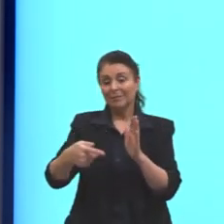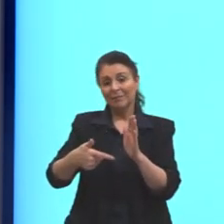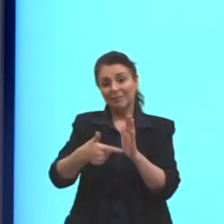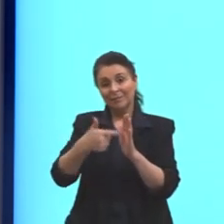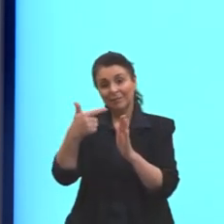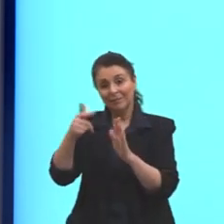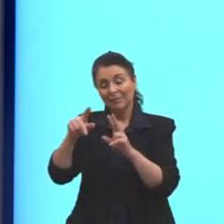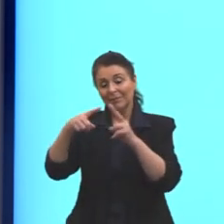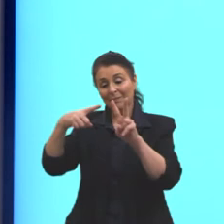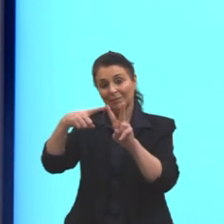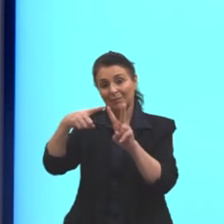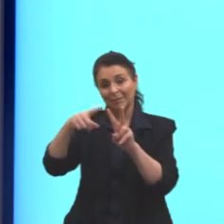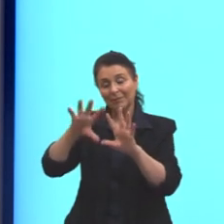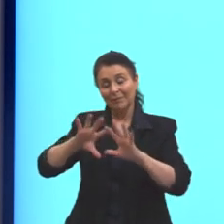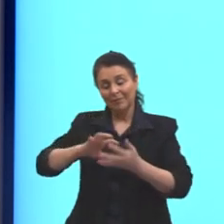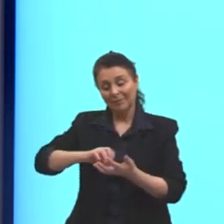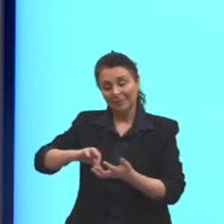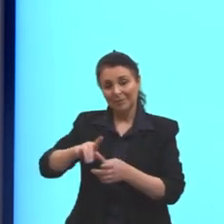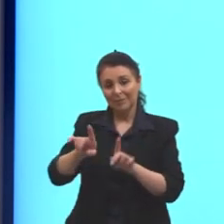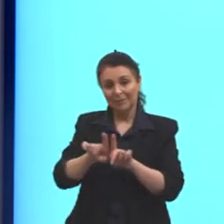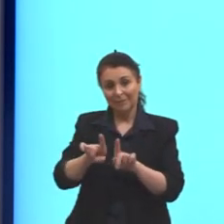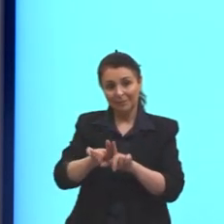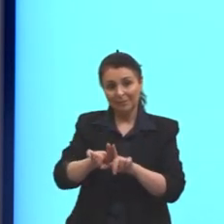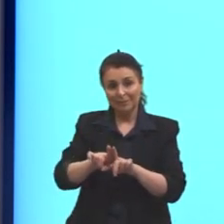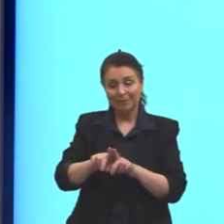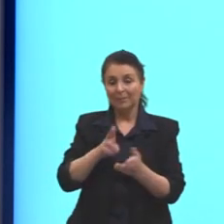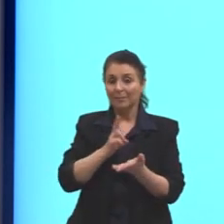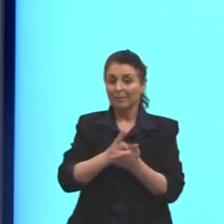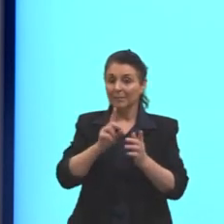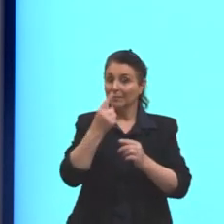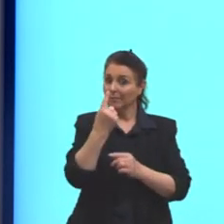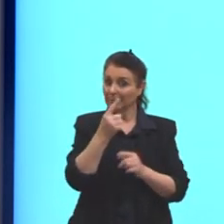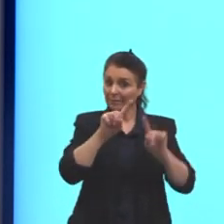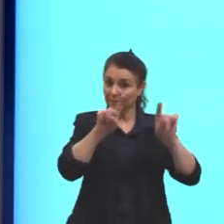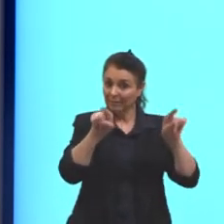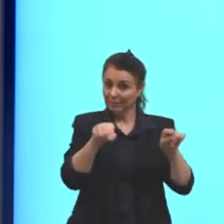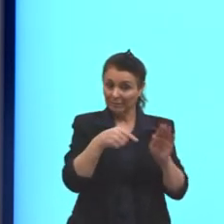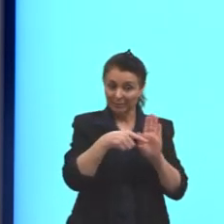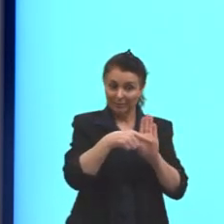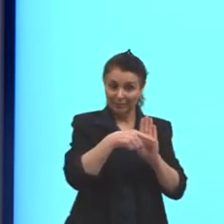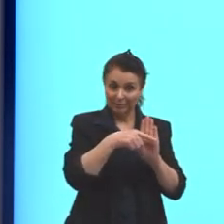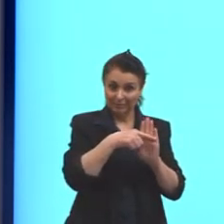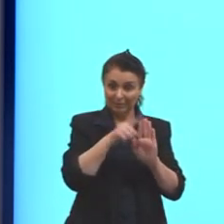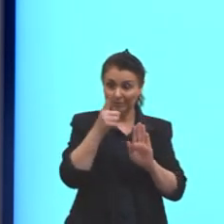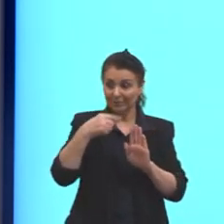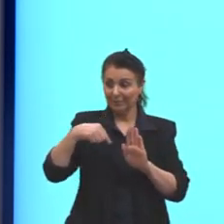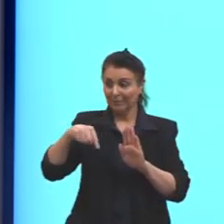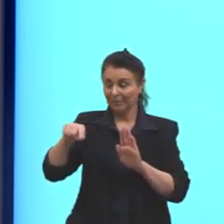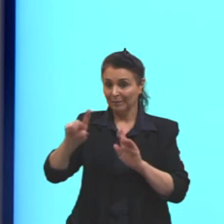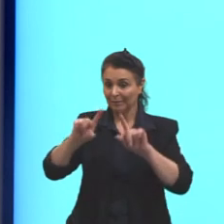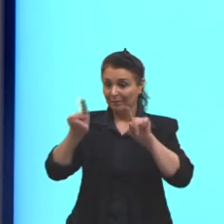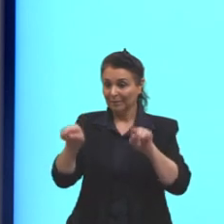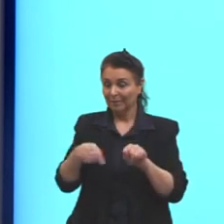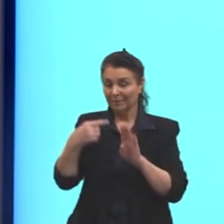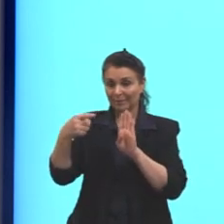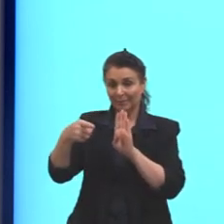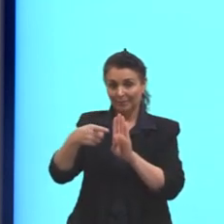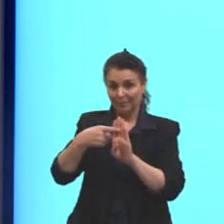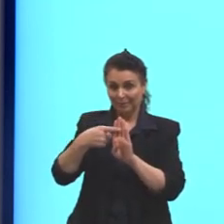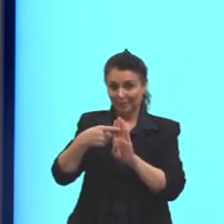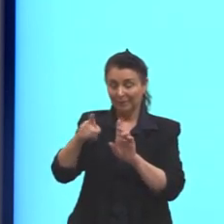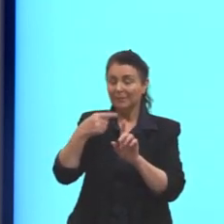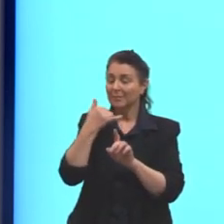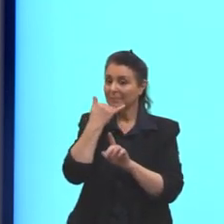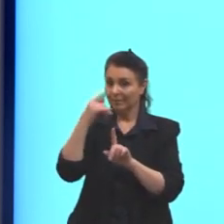raiz que nós calculamos sempre um dos parênteses fica pô bom e o outro negativo tá